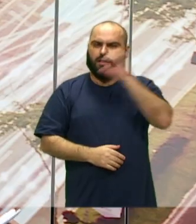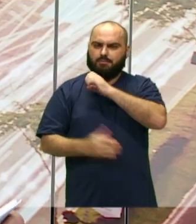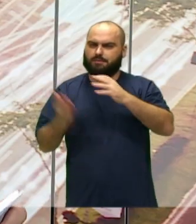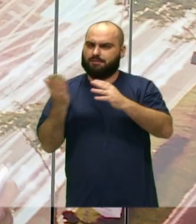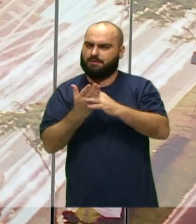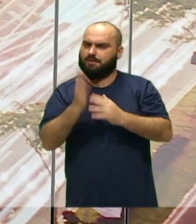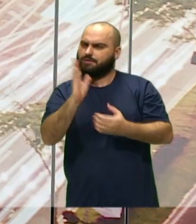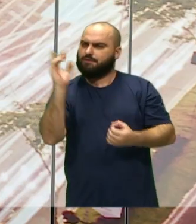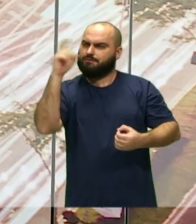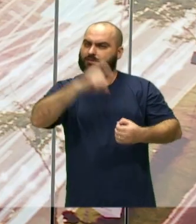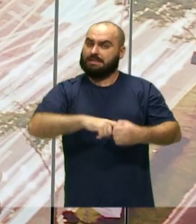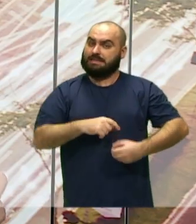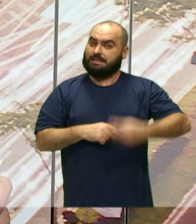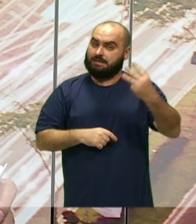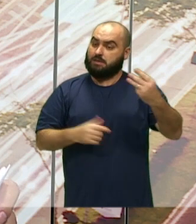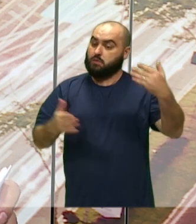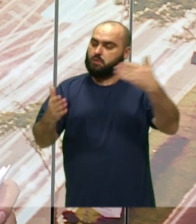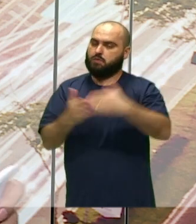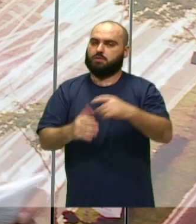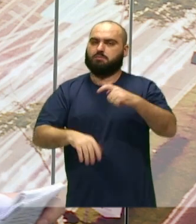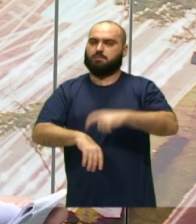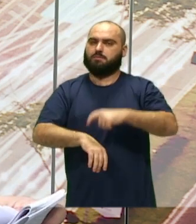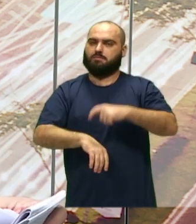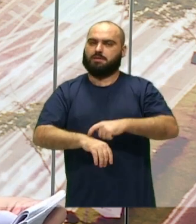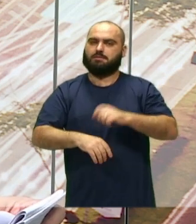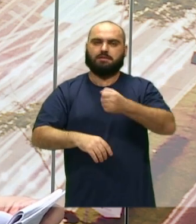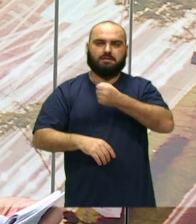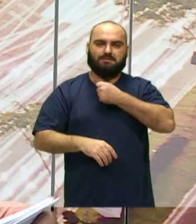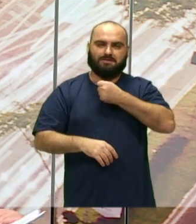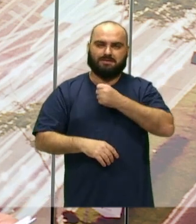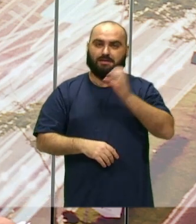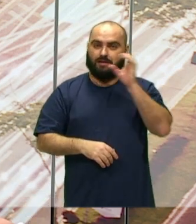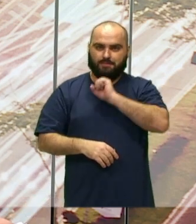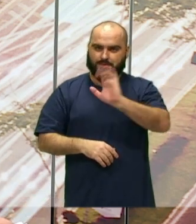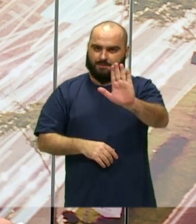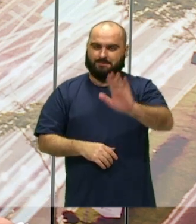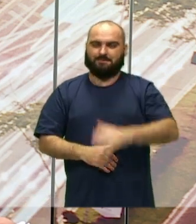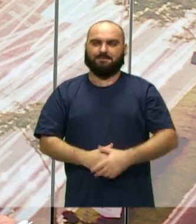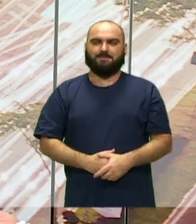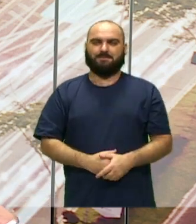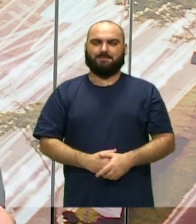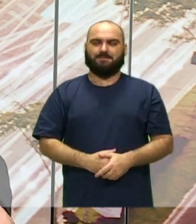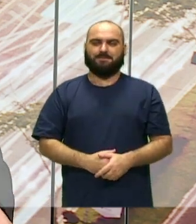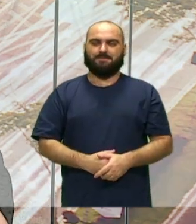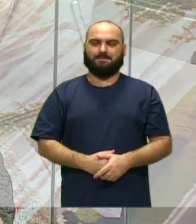já voltamos com o terceiro e último bloco do Fala Vereador. Até mais!